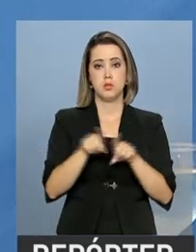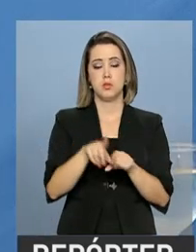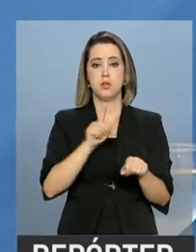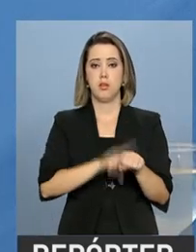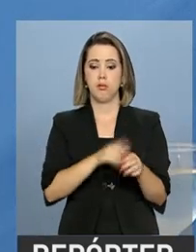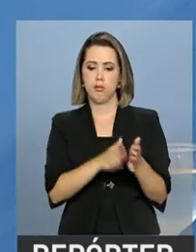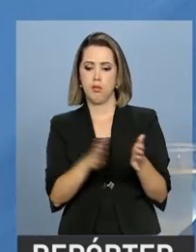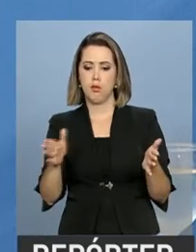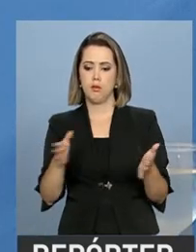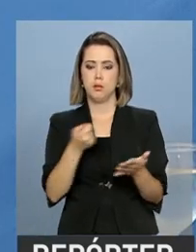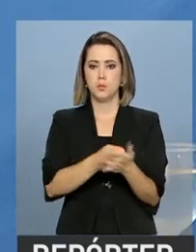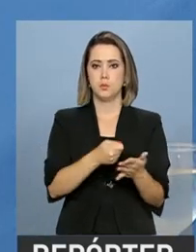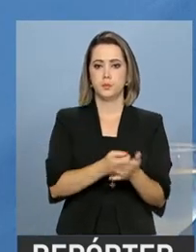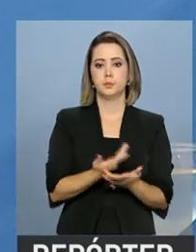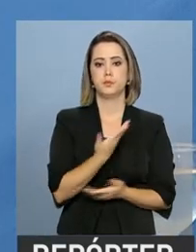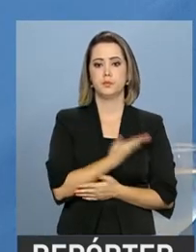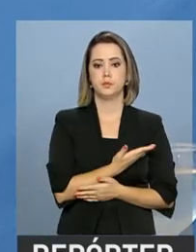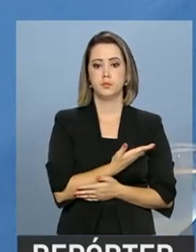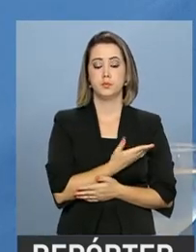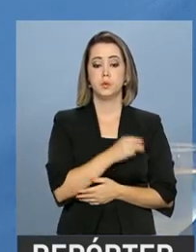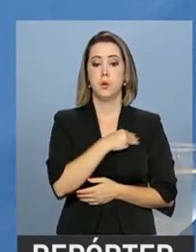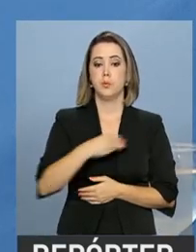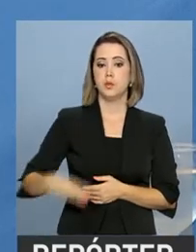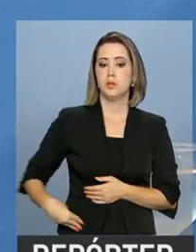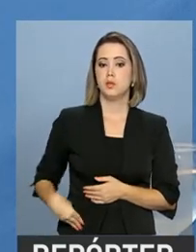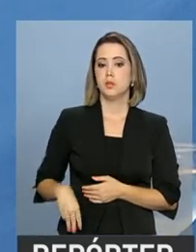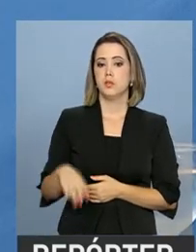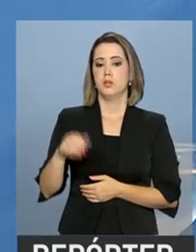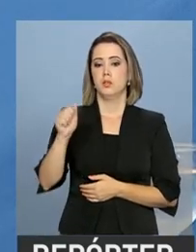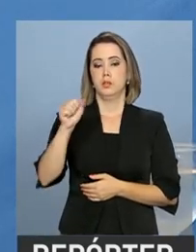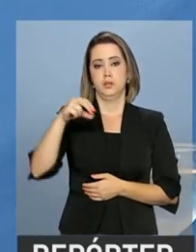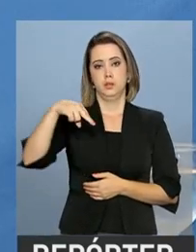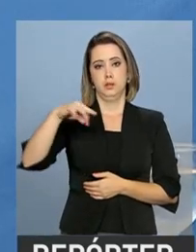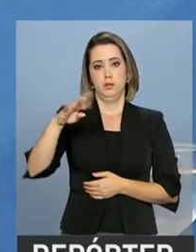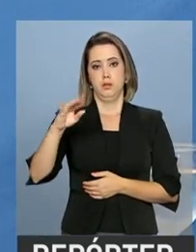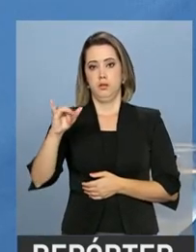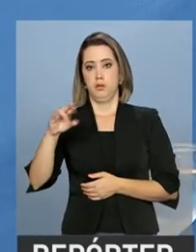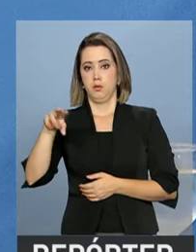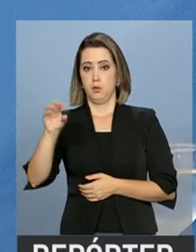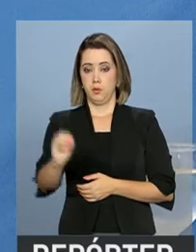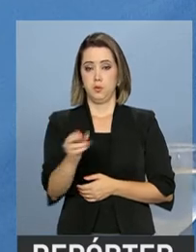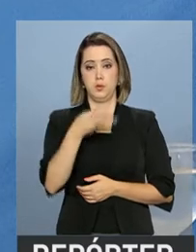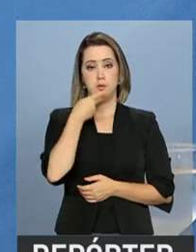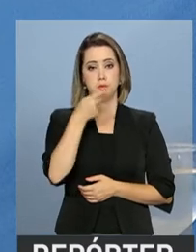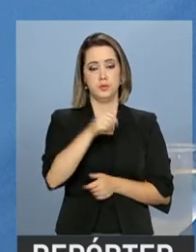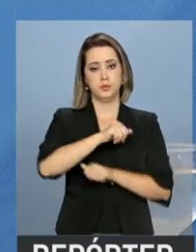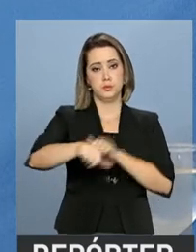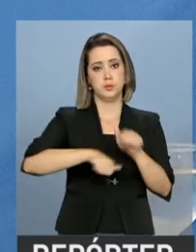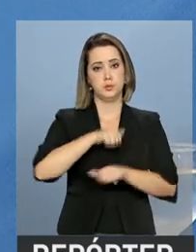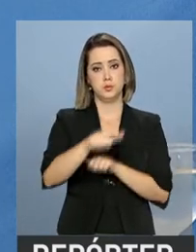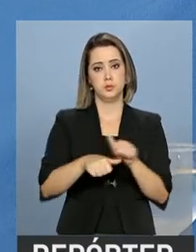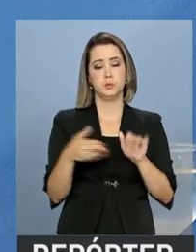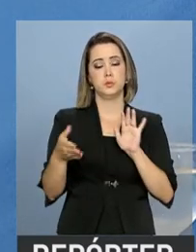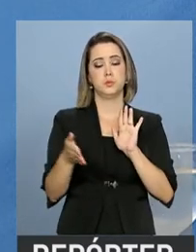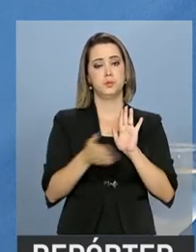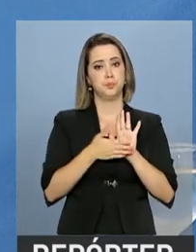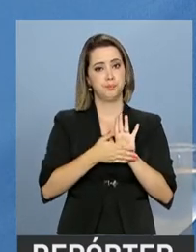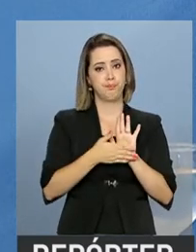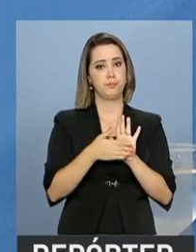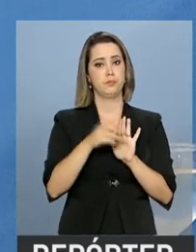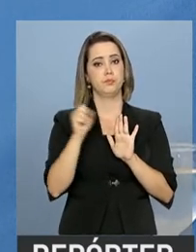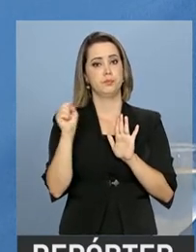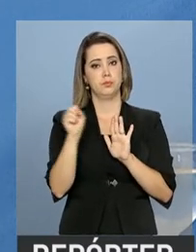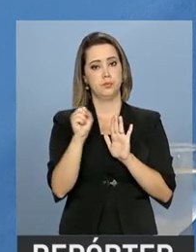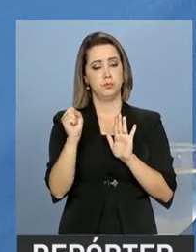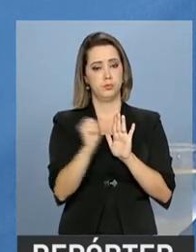contribuição. Já para o ministro Antônio Embassarri, as mudanças na proposta de reforma do sistema de aposentadorias e pensões não